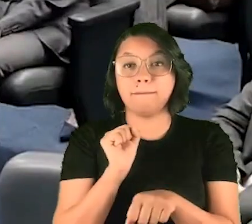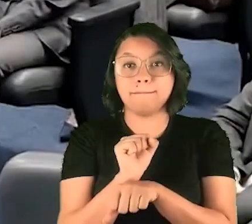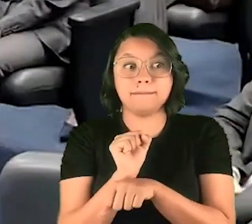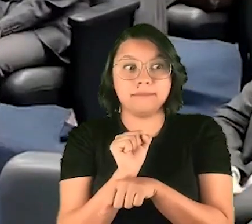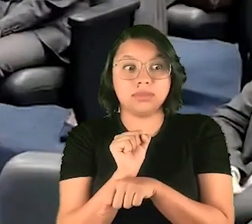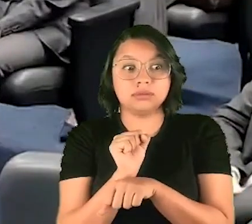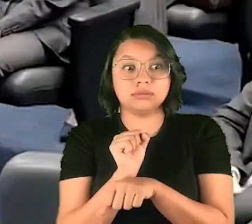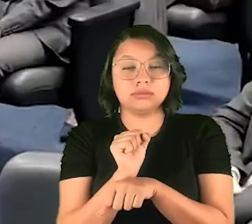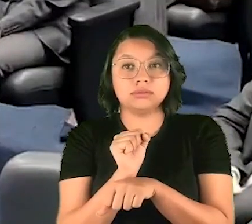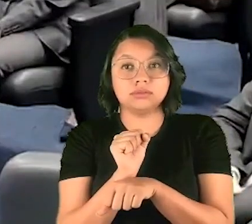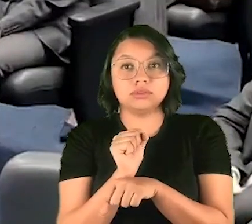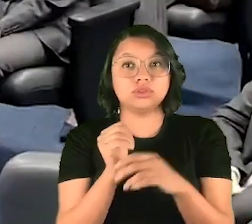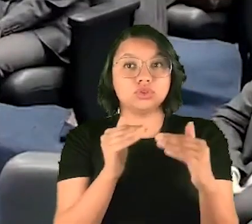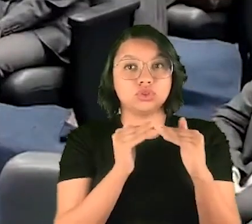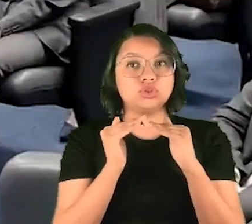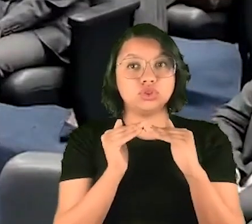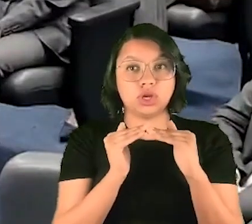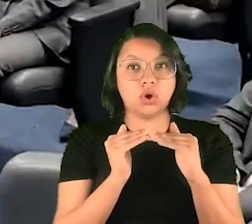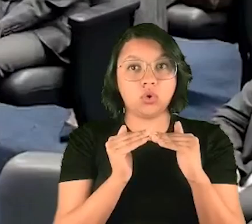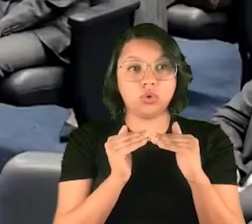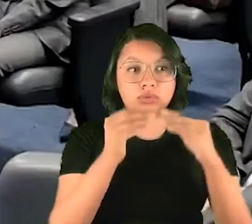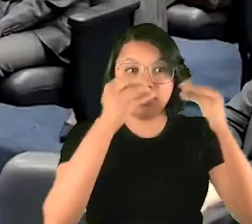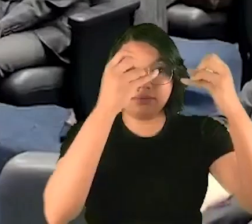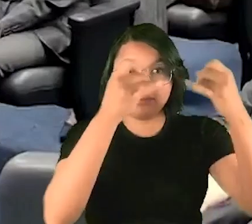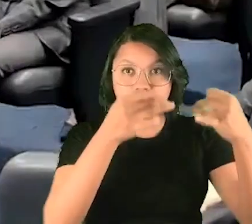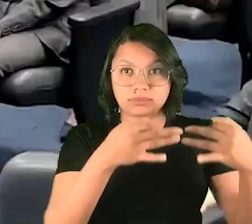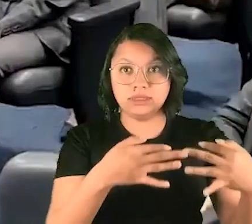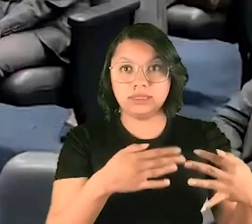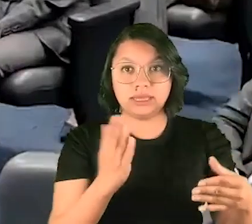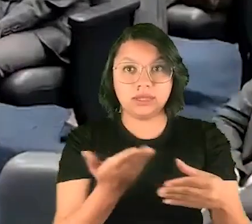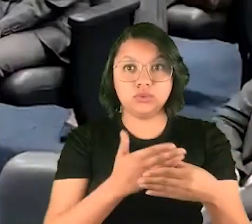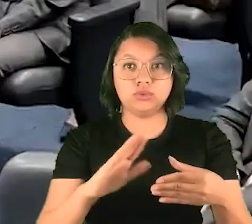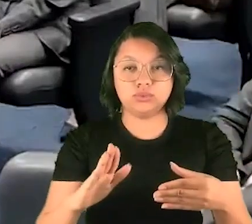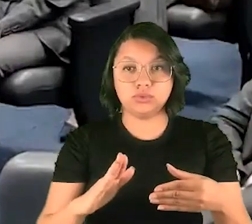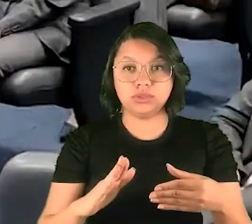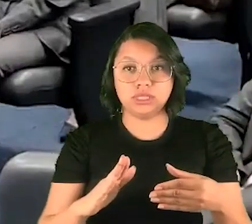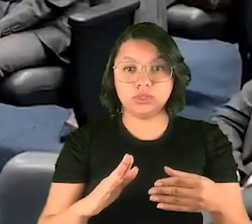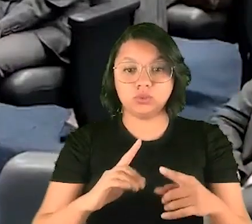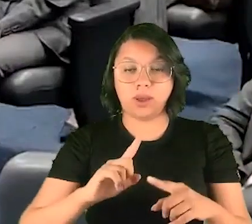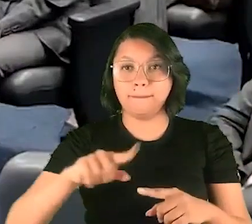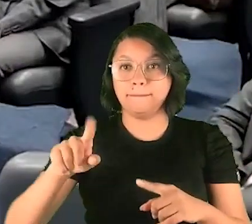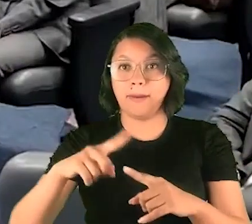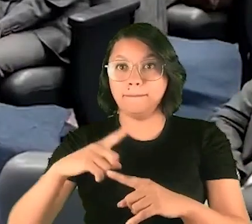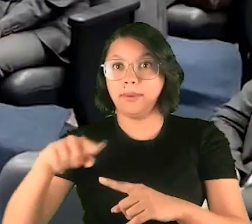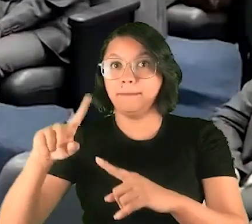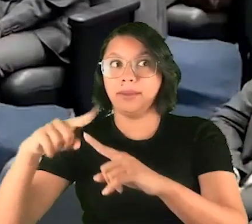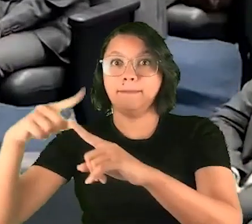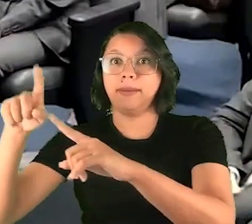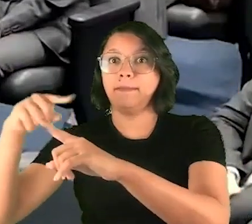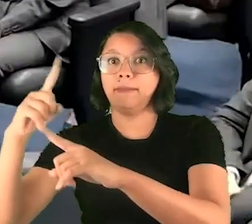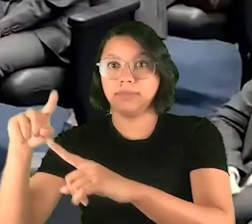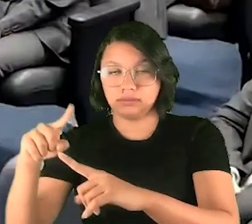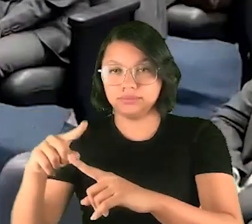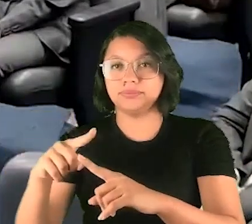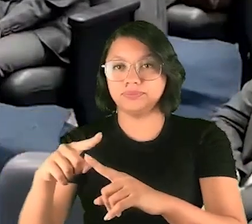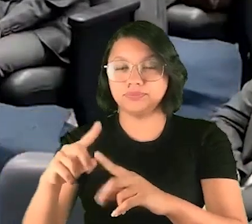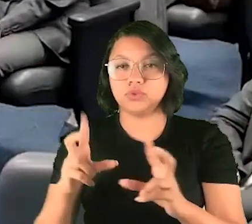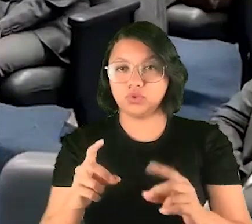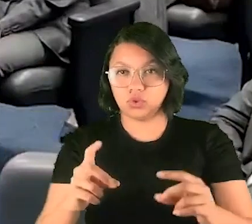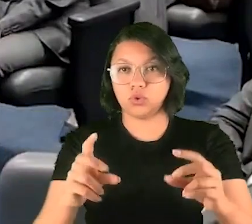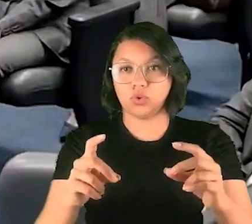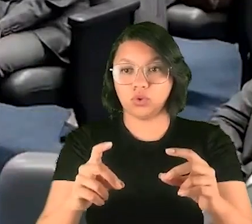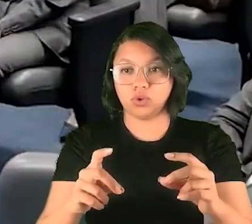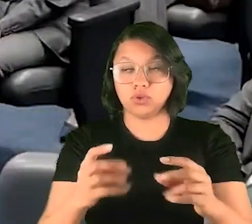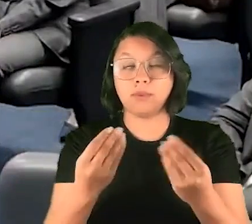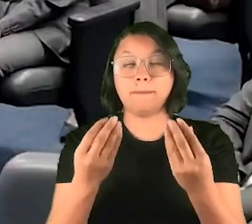o senhor explicou aqui, que paralisava, segundo o que estava descrito no processo, a multiplicação da célula cancerígena.